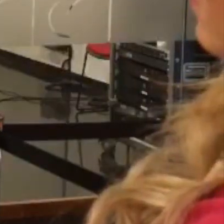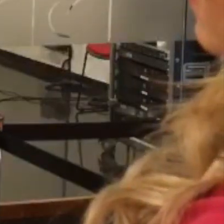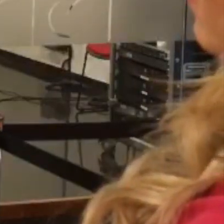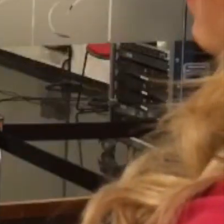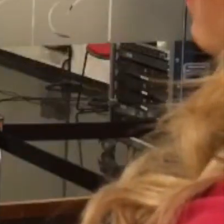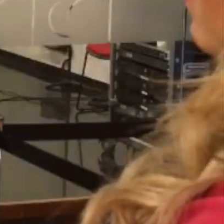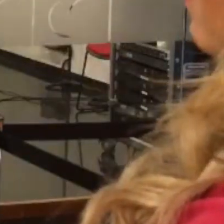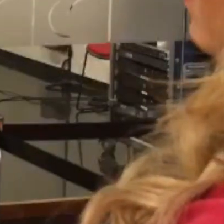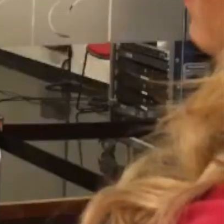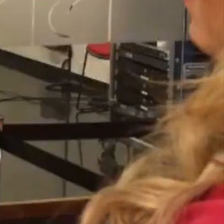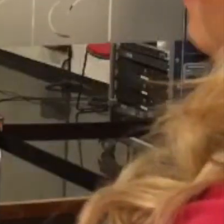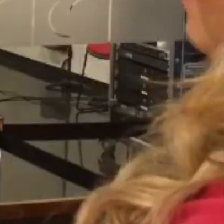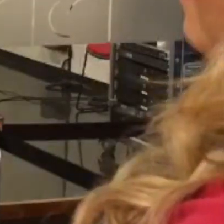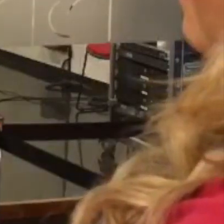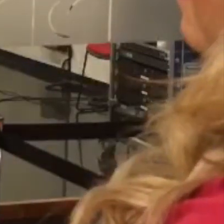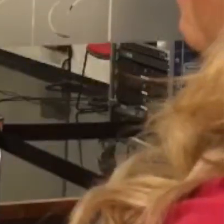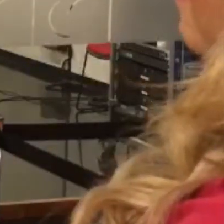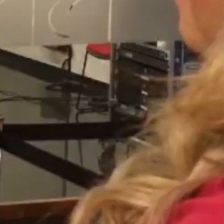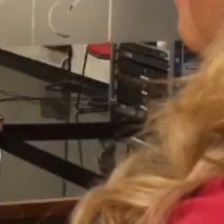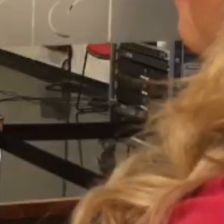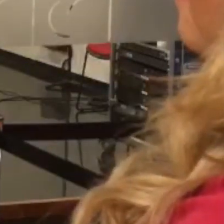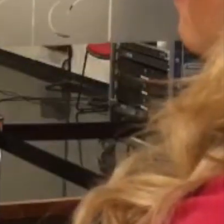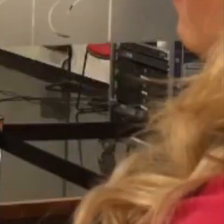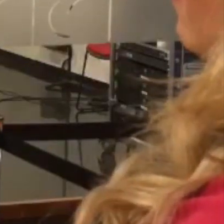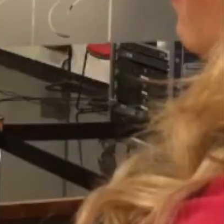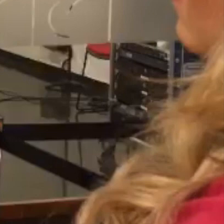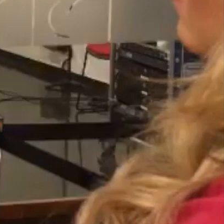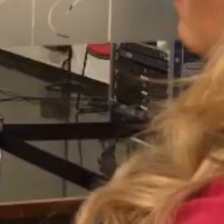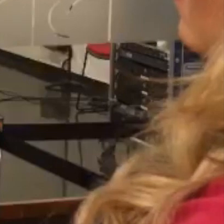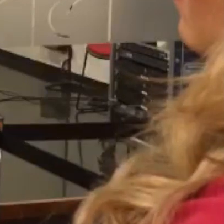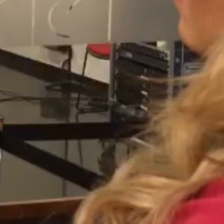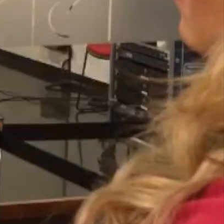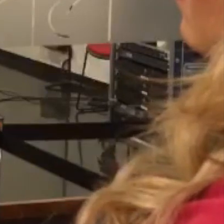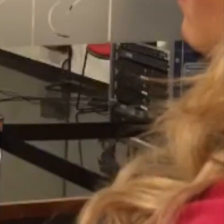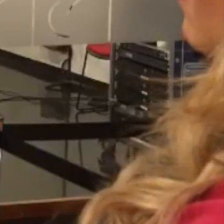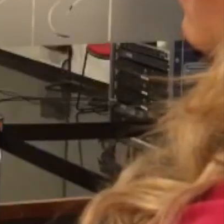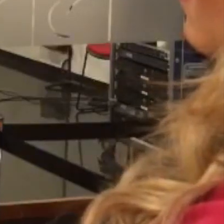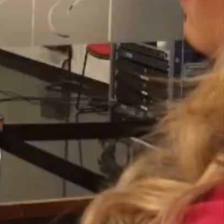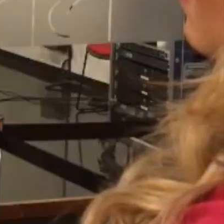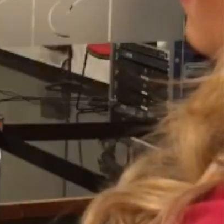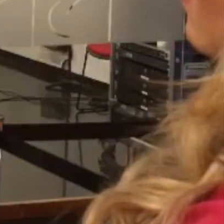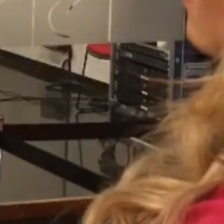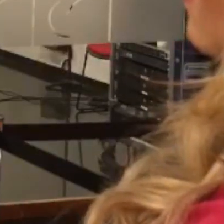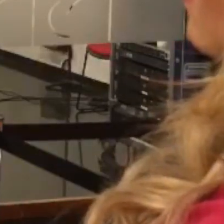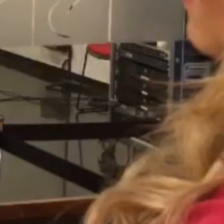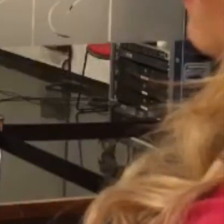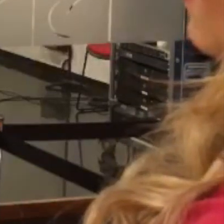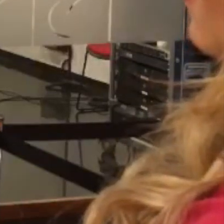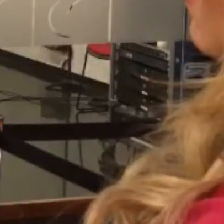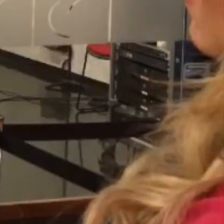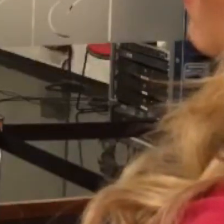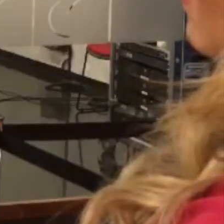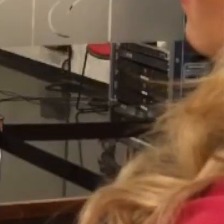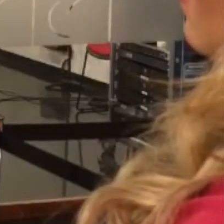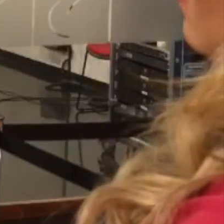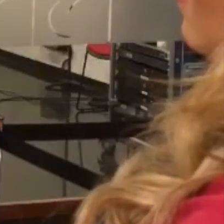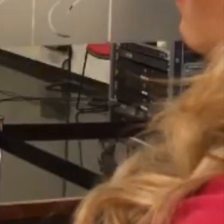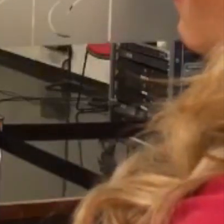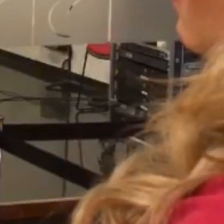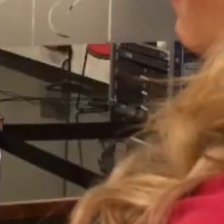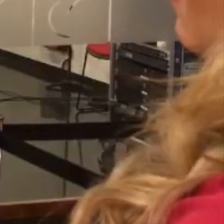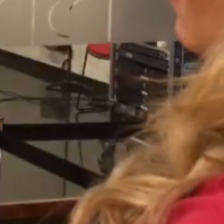agora, graças a Deus, ela está aqui conosco. Tenho certeza que fará um bom trabalho. É uma pessoa